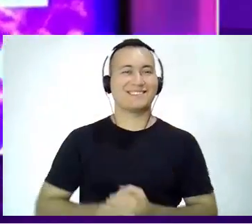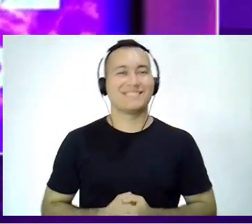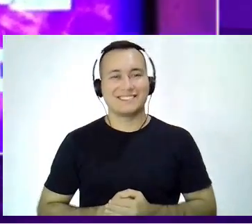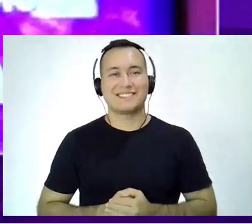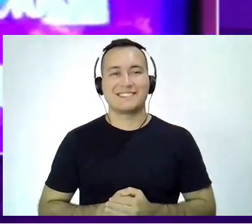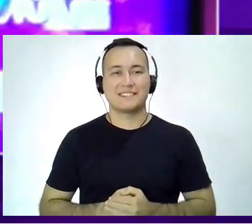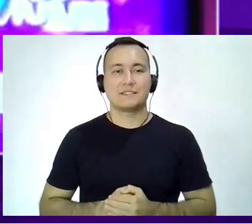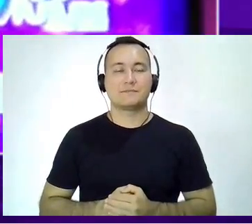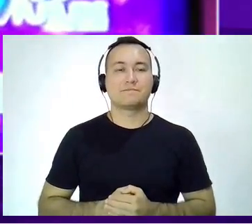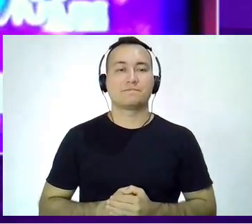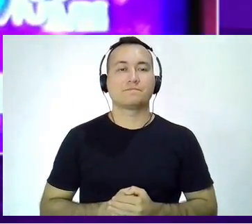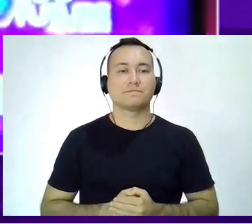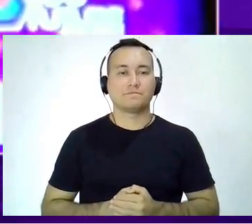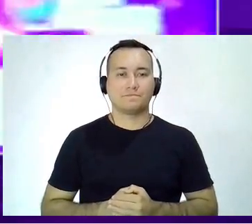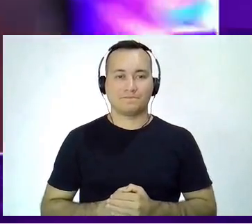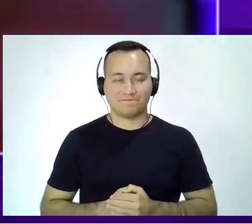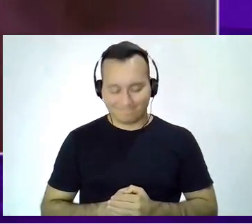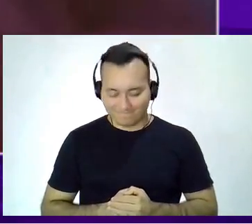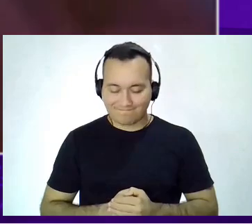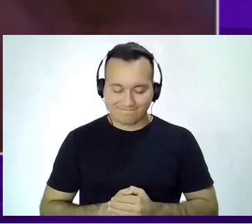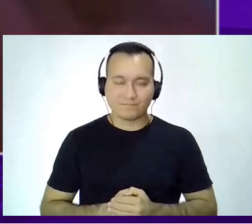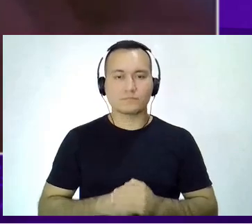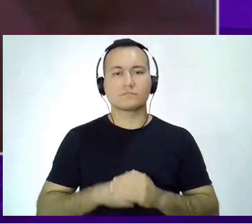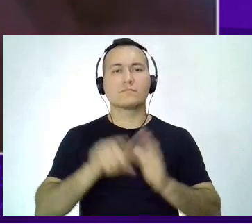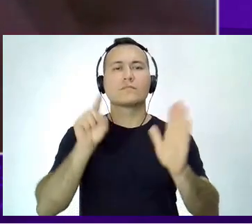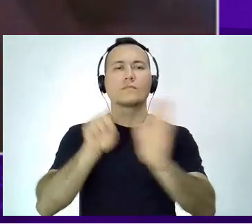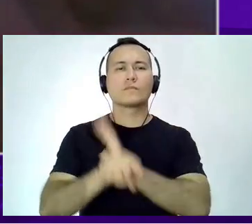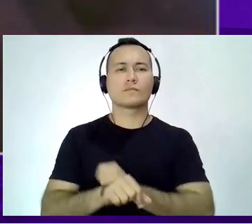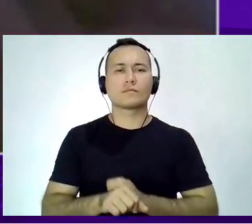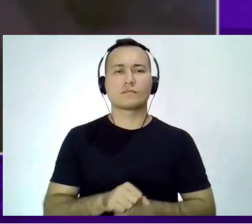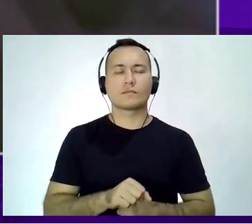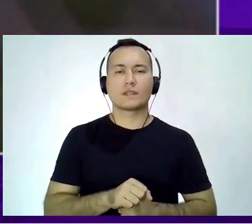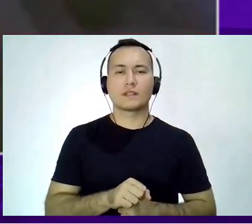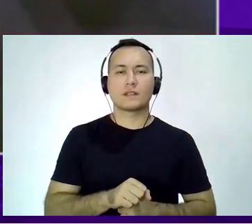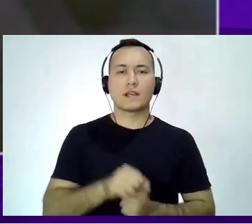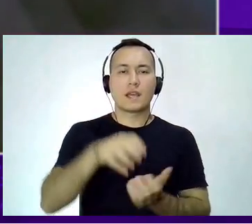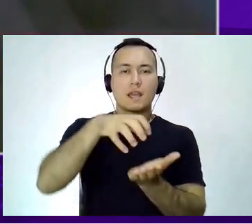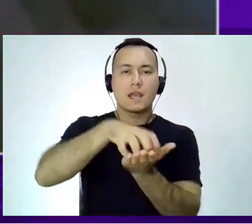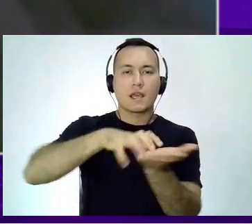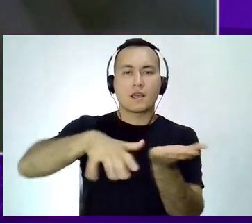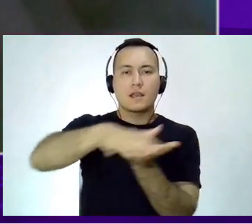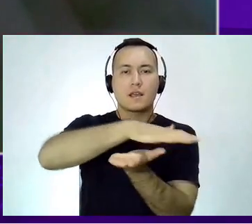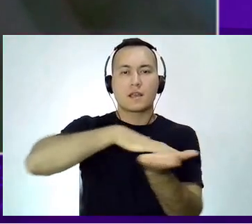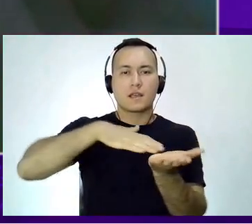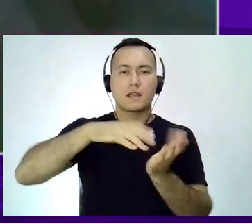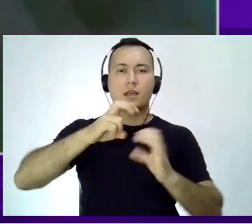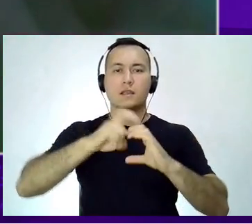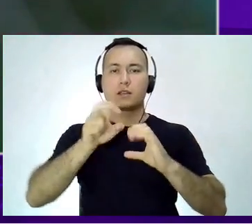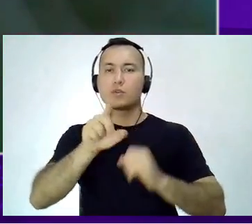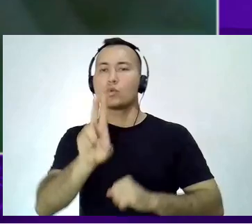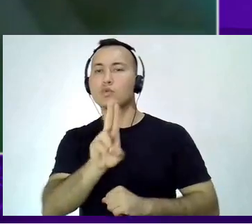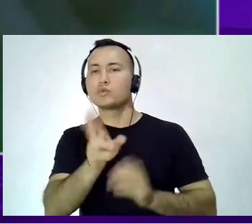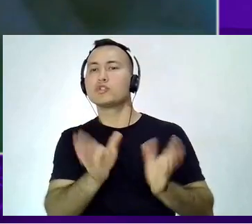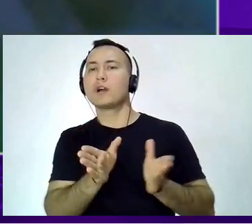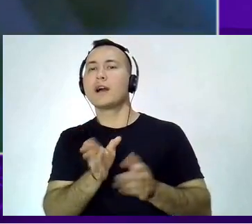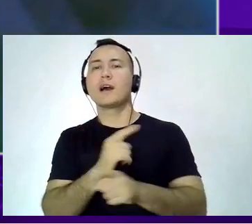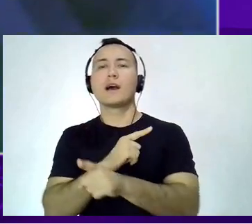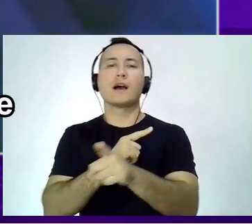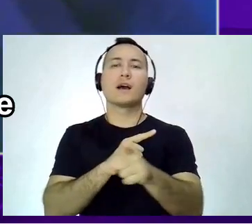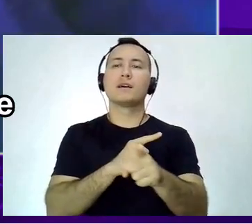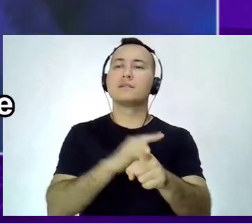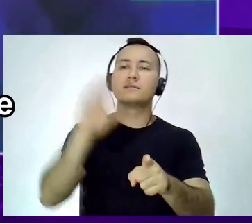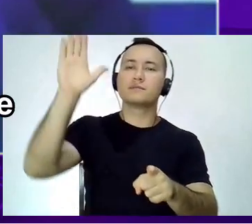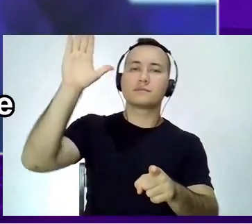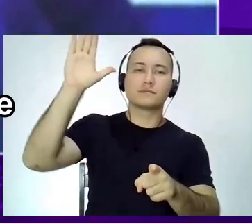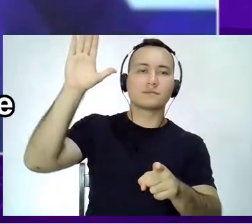Bem, vamos falar sobre o que ChatGPT. Quem já está usando a API de ChatGPT? Boa. Quem não está usando, né? Instituto Data Leão.